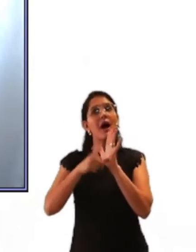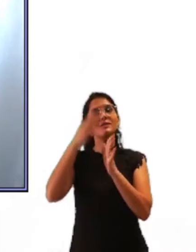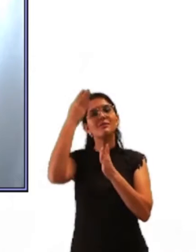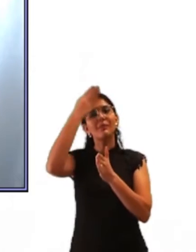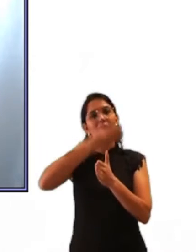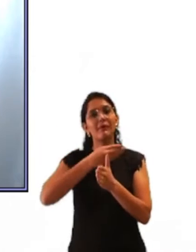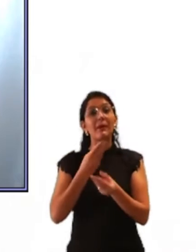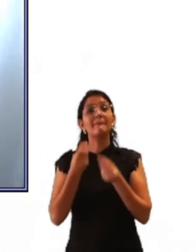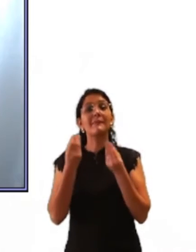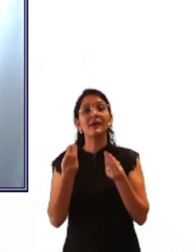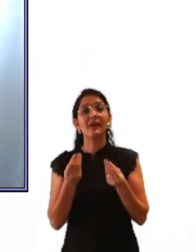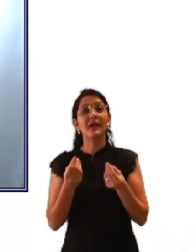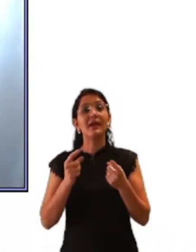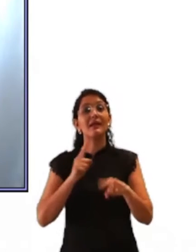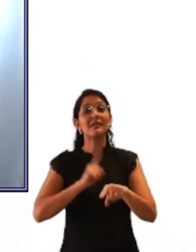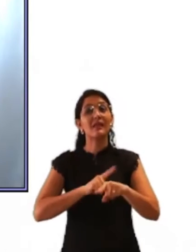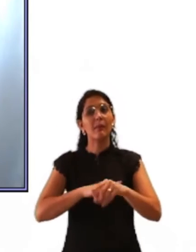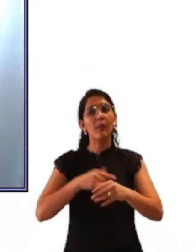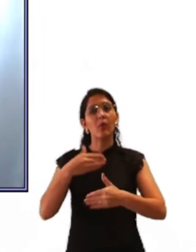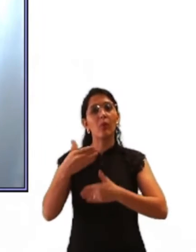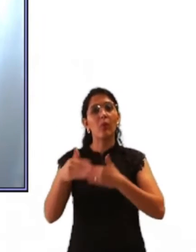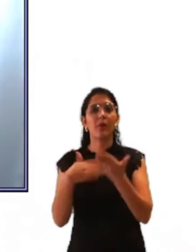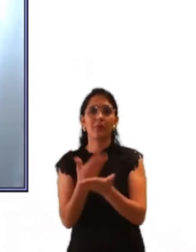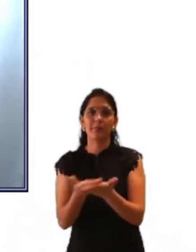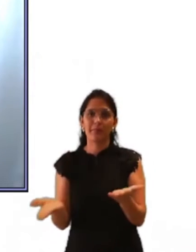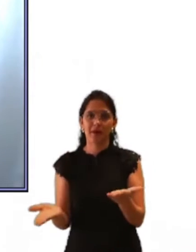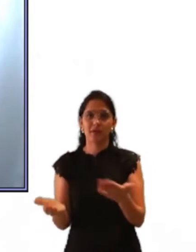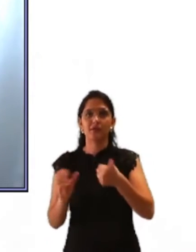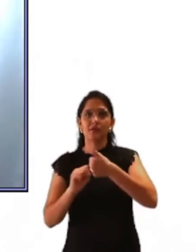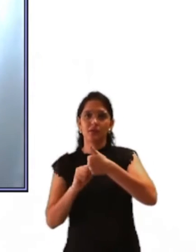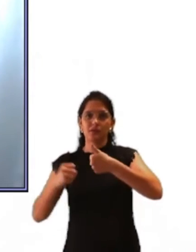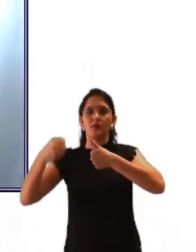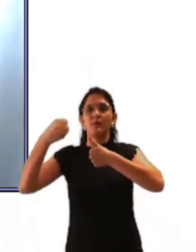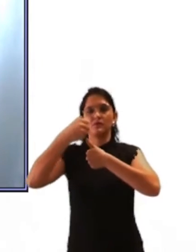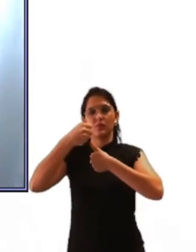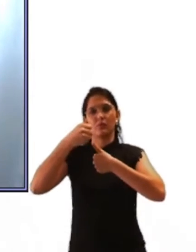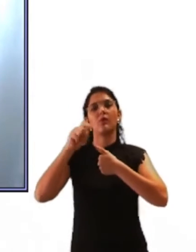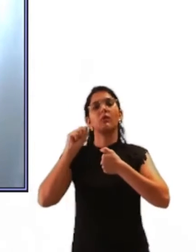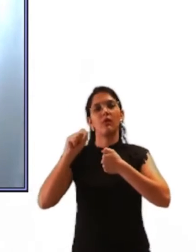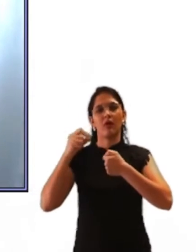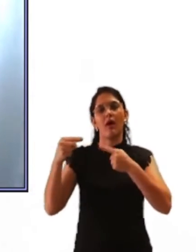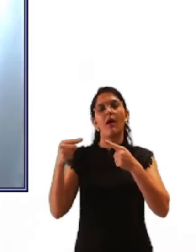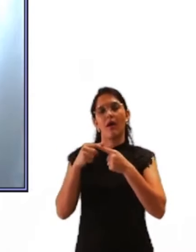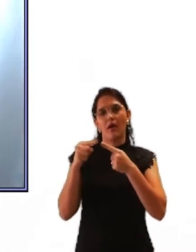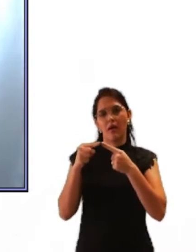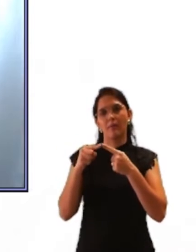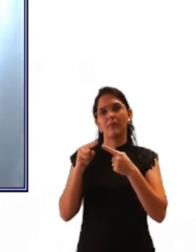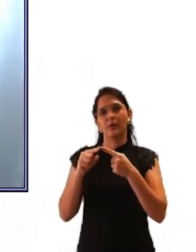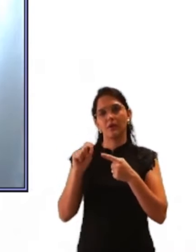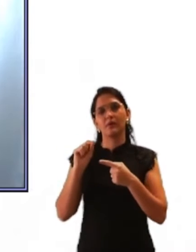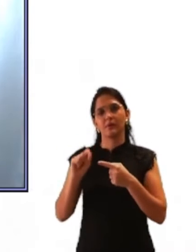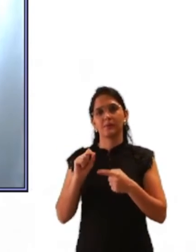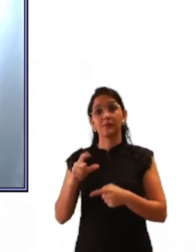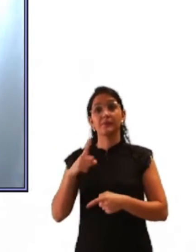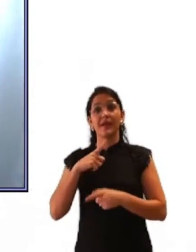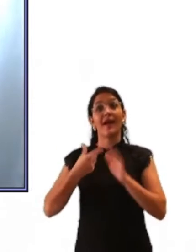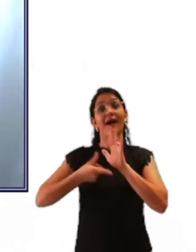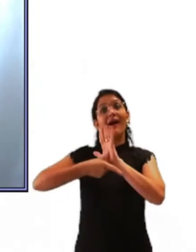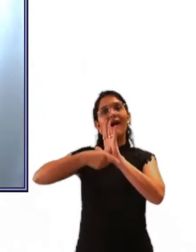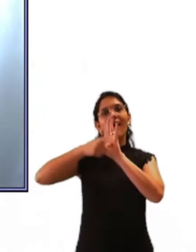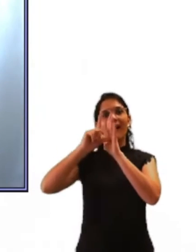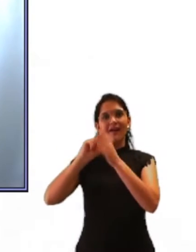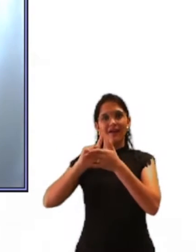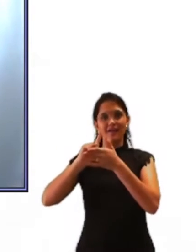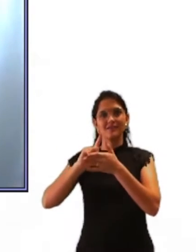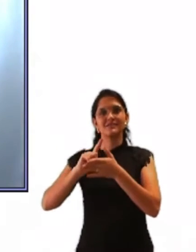a deterioração do tempo, né? Então, acaba que essa súmula do STJ vai de encontro à própria finalidade do Instituto. Você antecipa